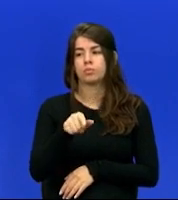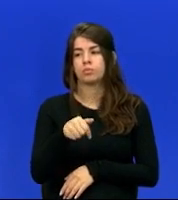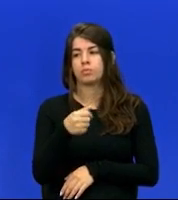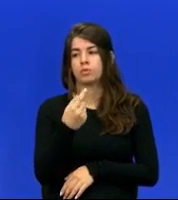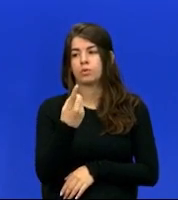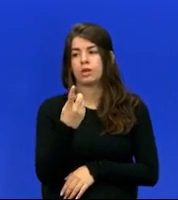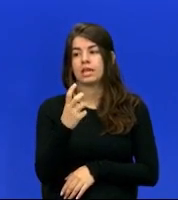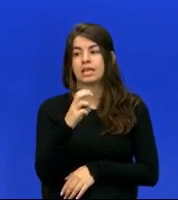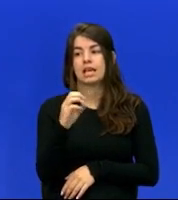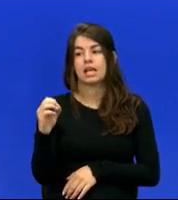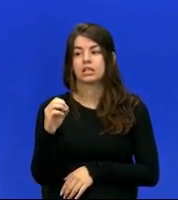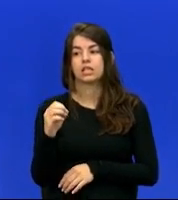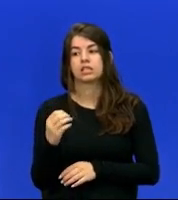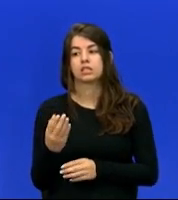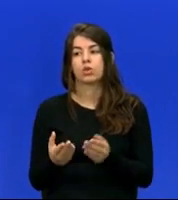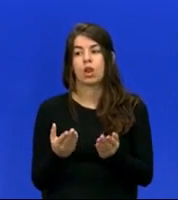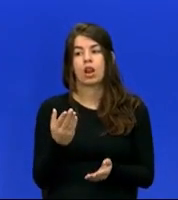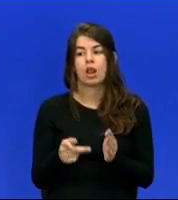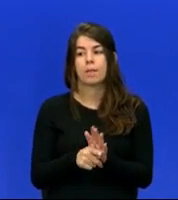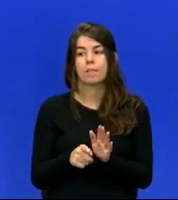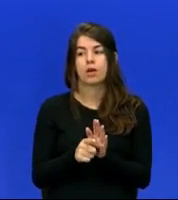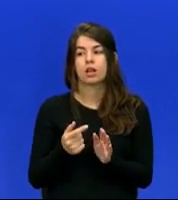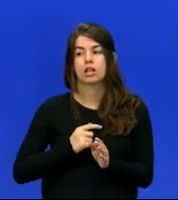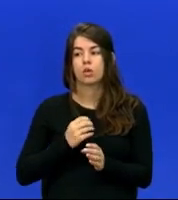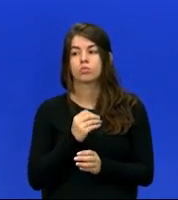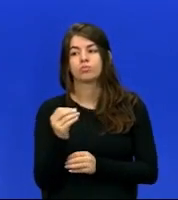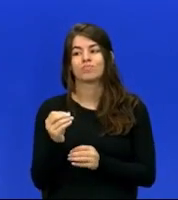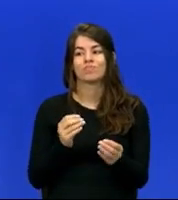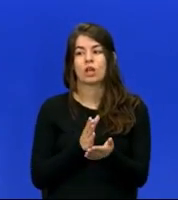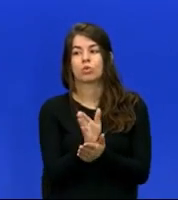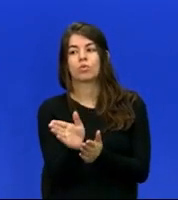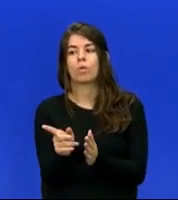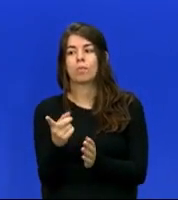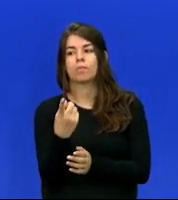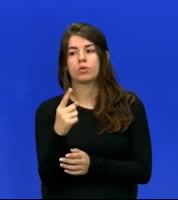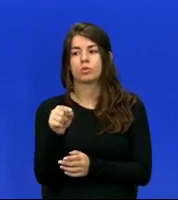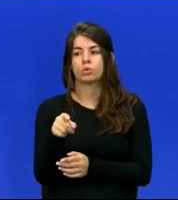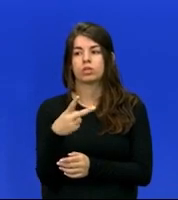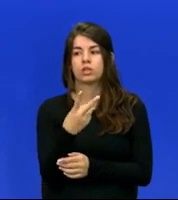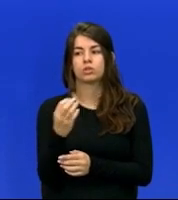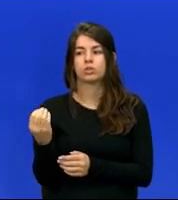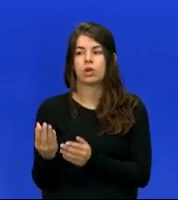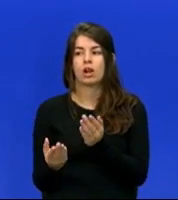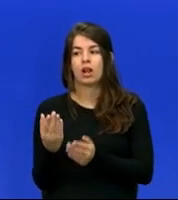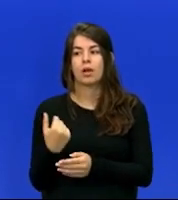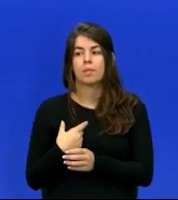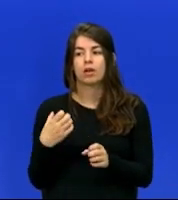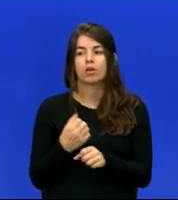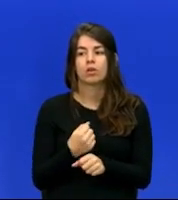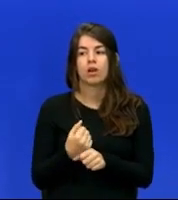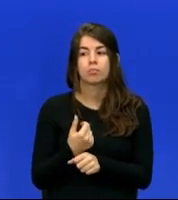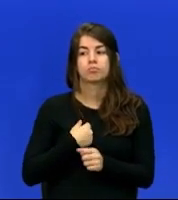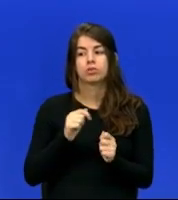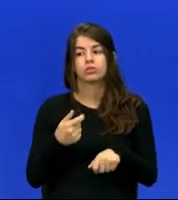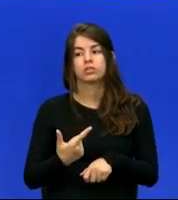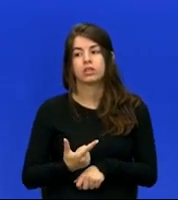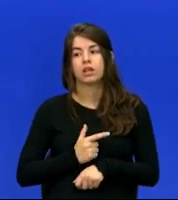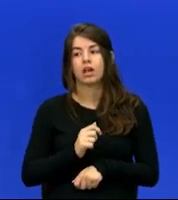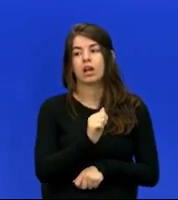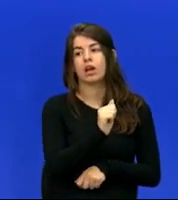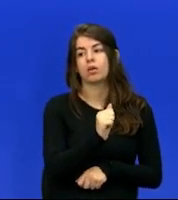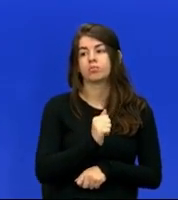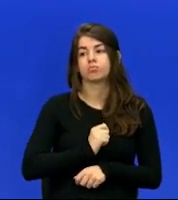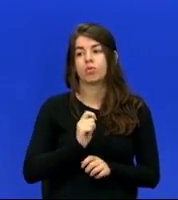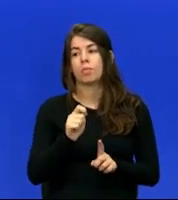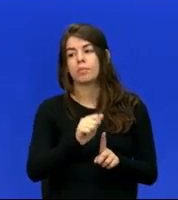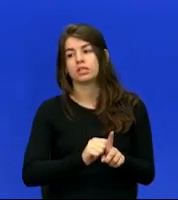12.500 toneladas e desvio padrão de 1.200 toneladas. Então, calcular as probabilidades para se ter A,